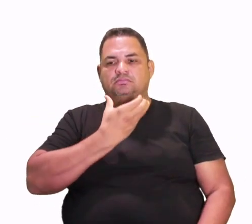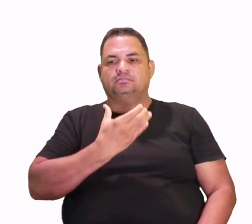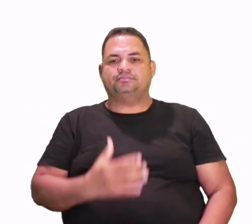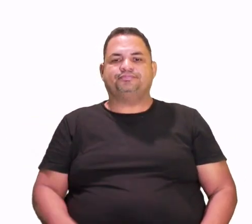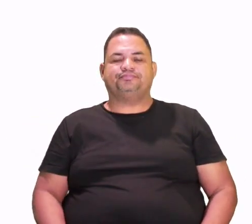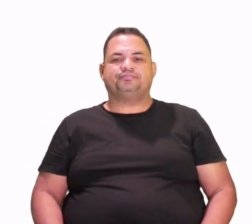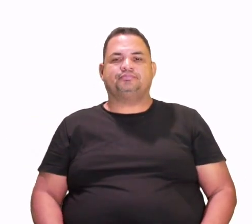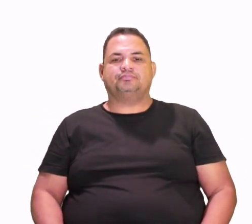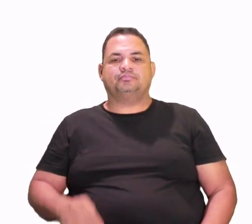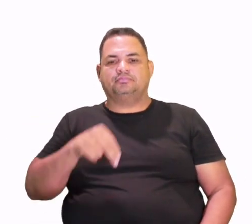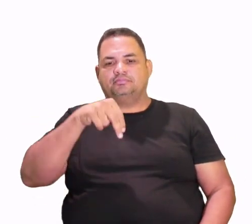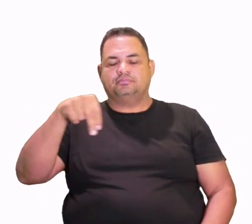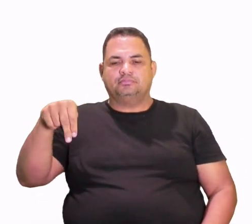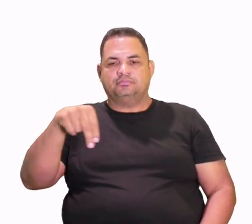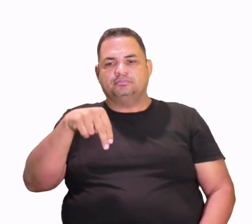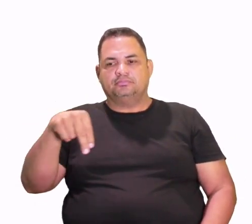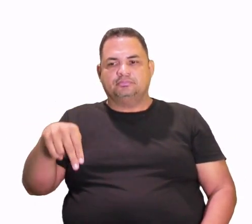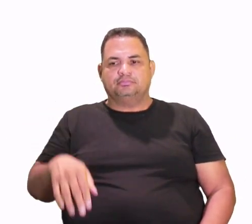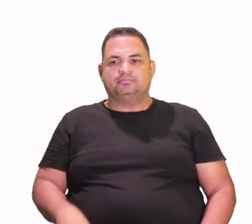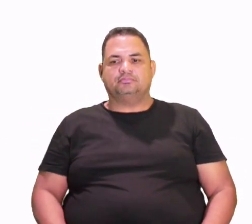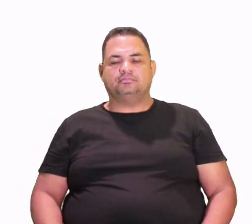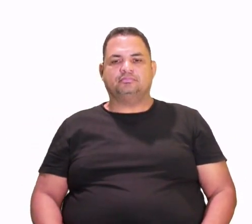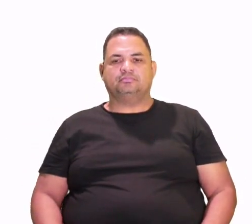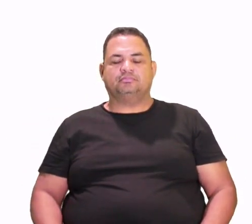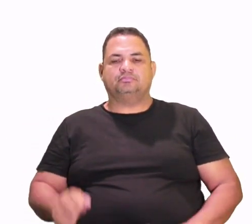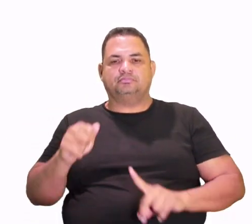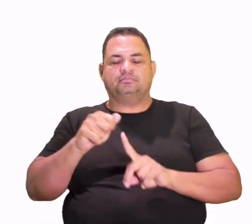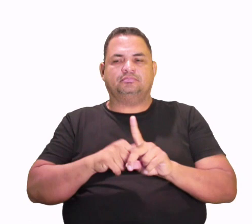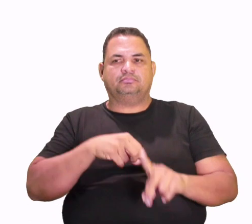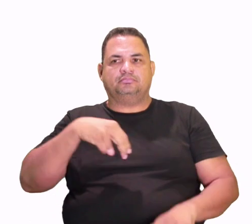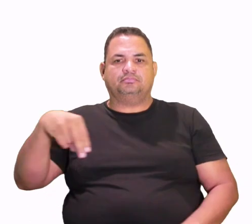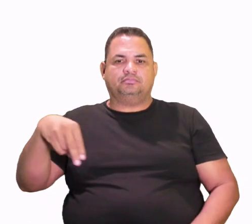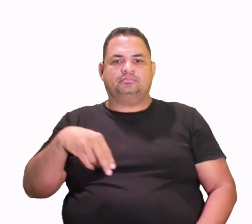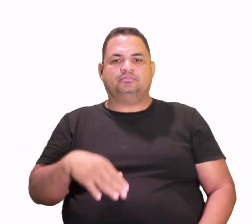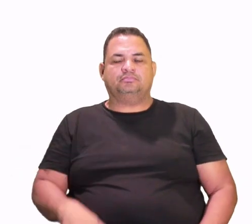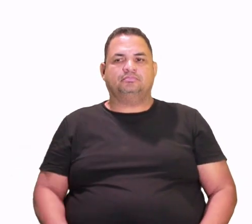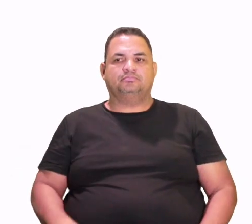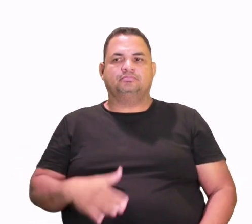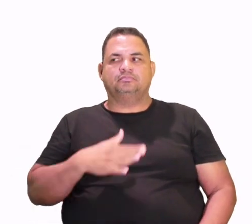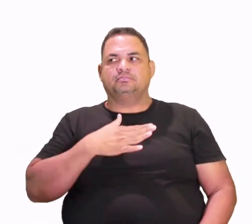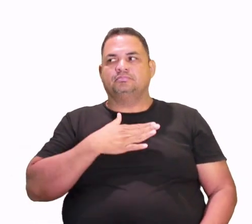ser November. It is in November. O meu